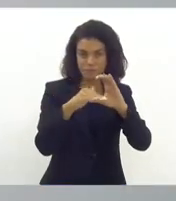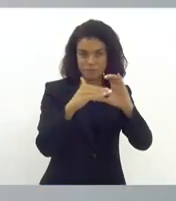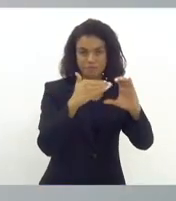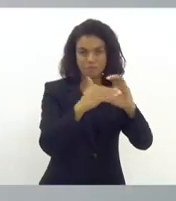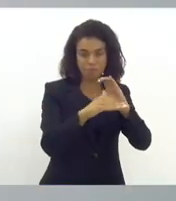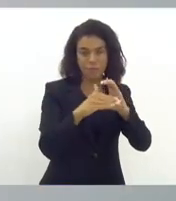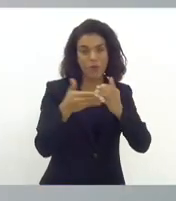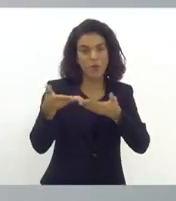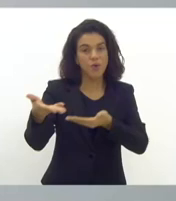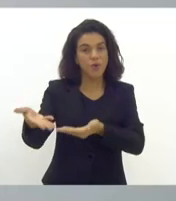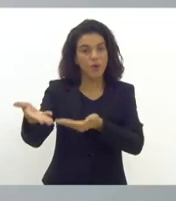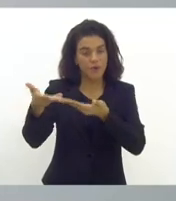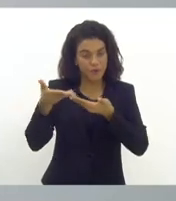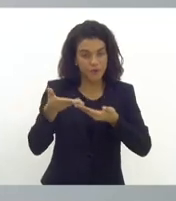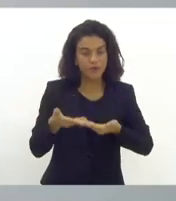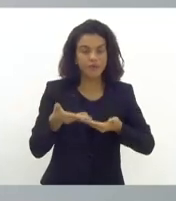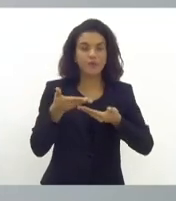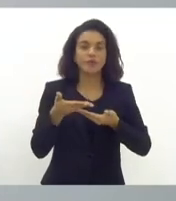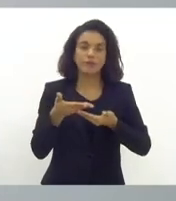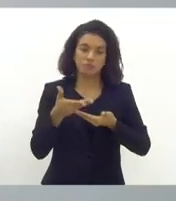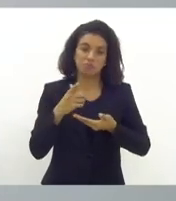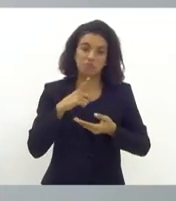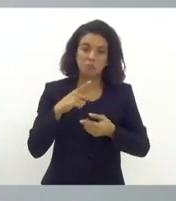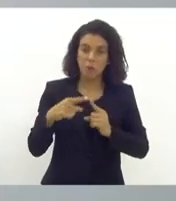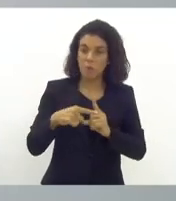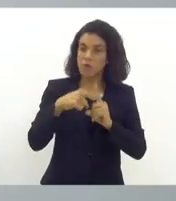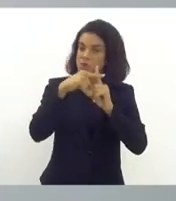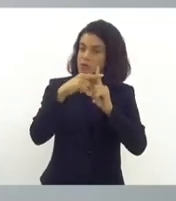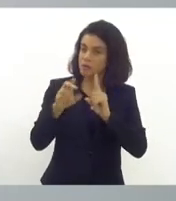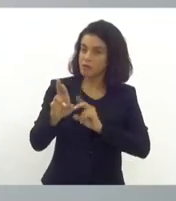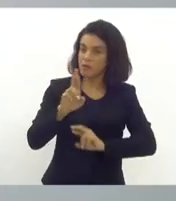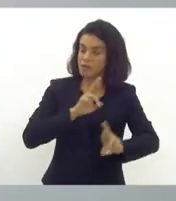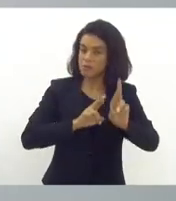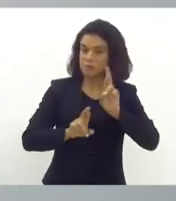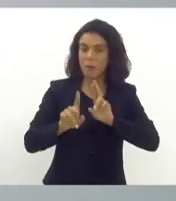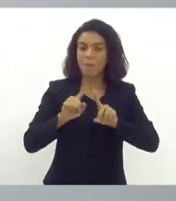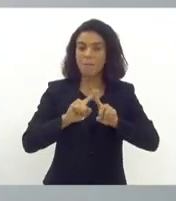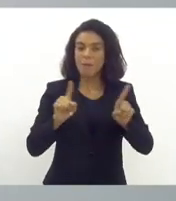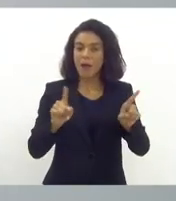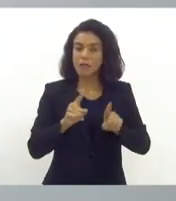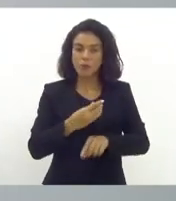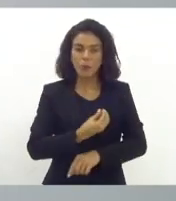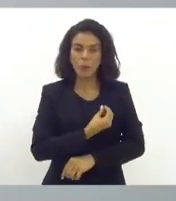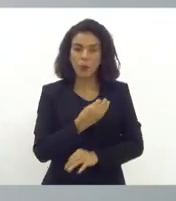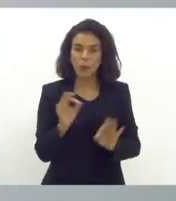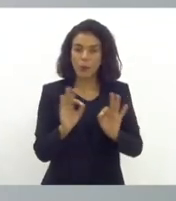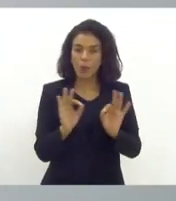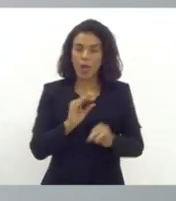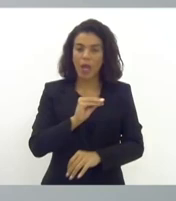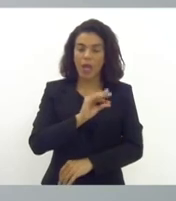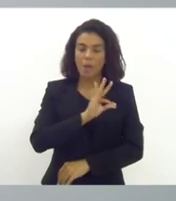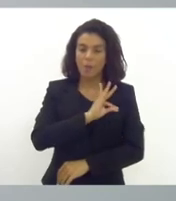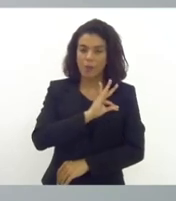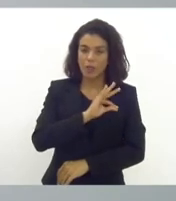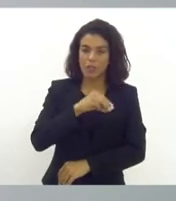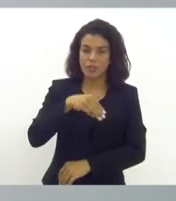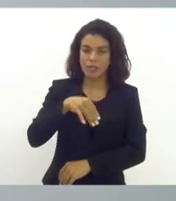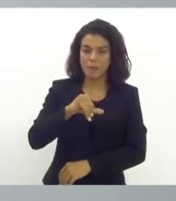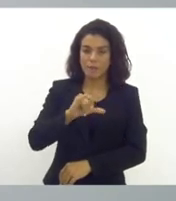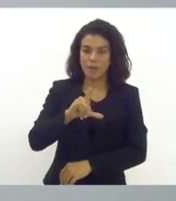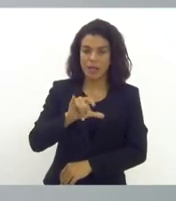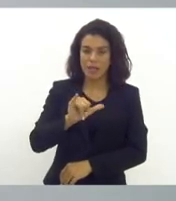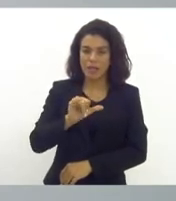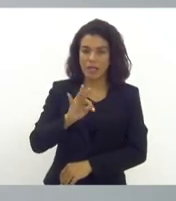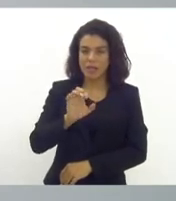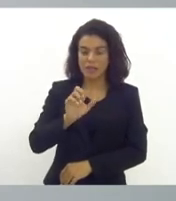tivemos O Retorno é positivo mas não estão presentes né que seria a polícia militar o comandante da Polícia